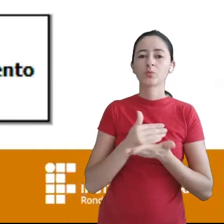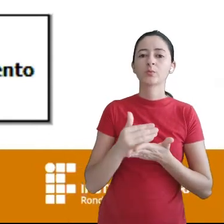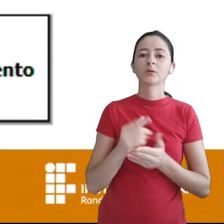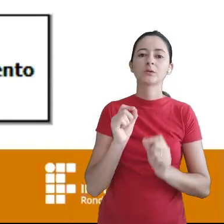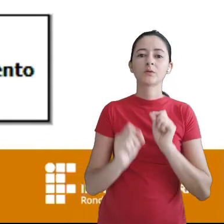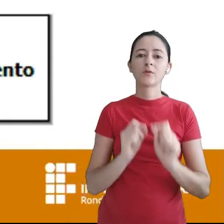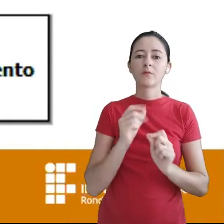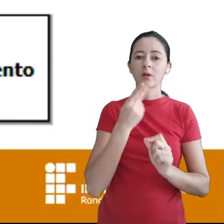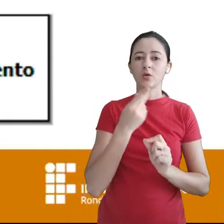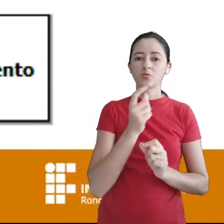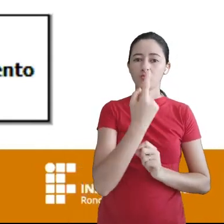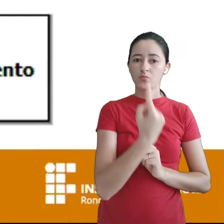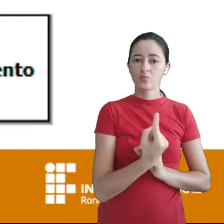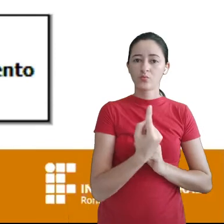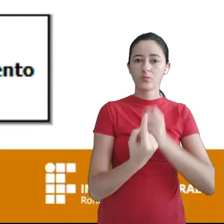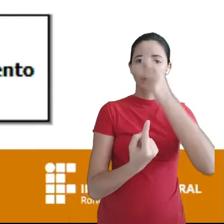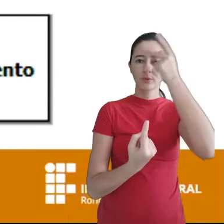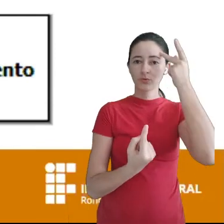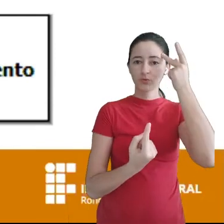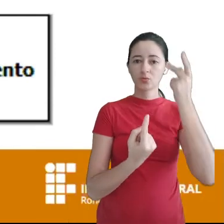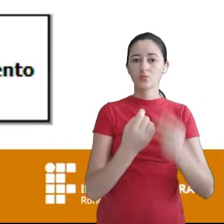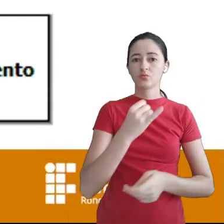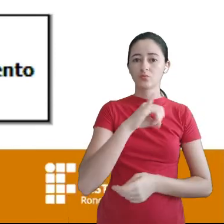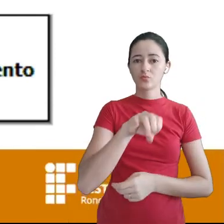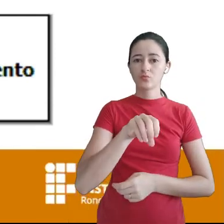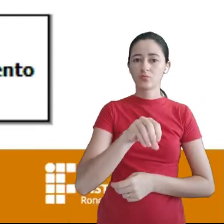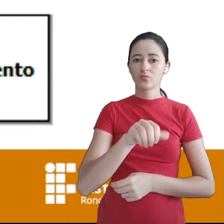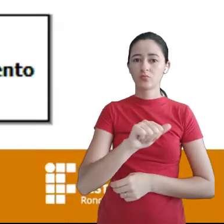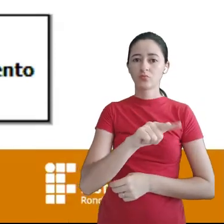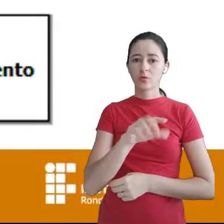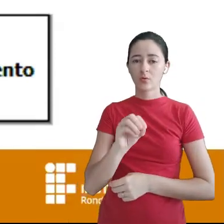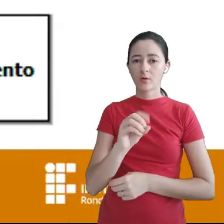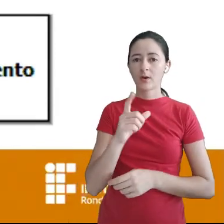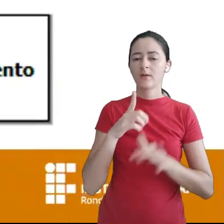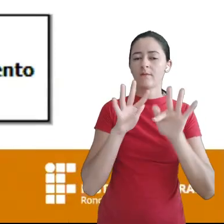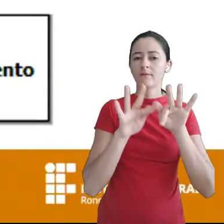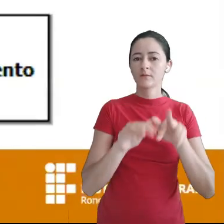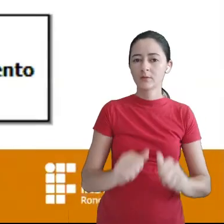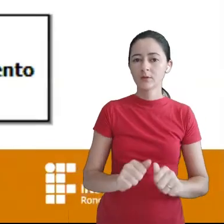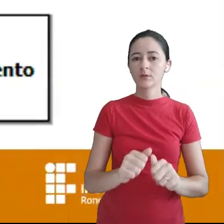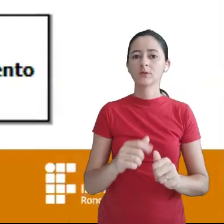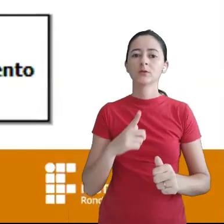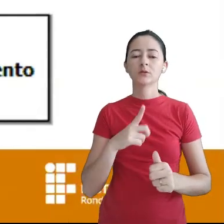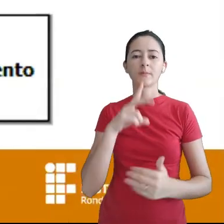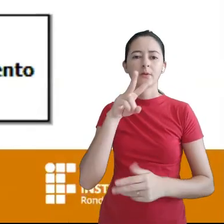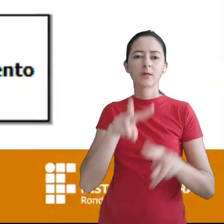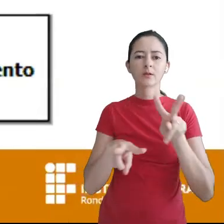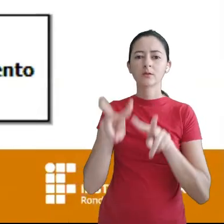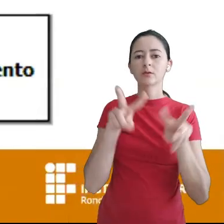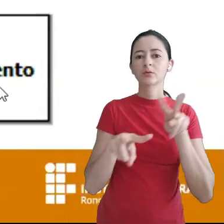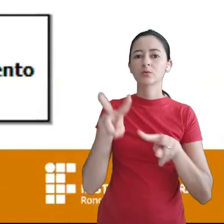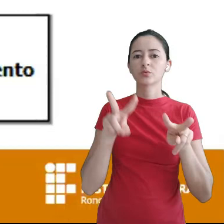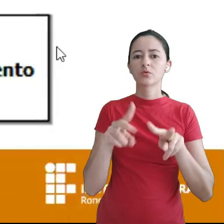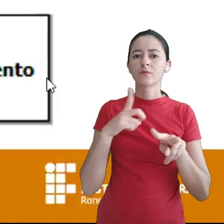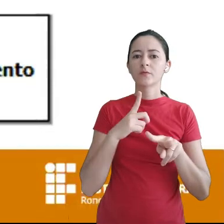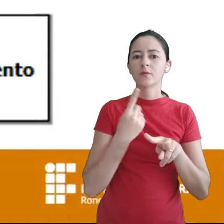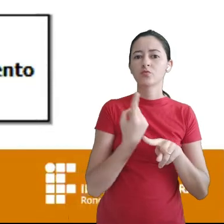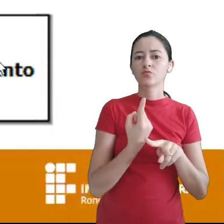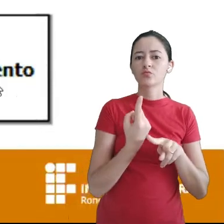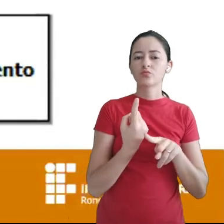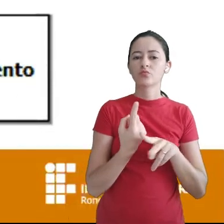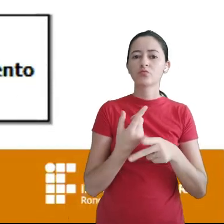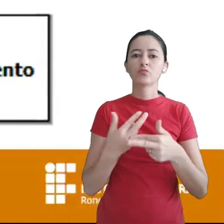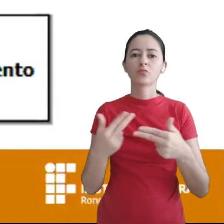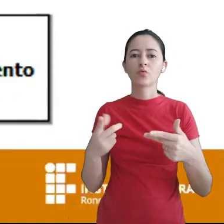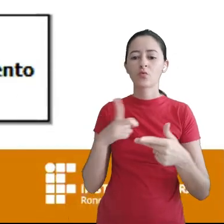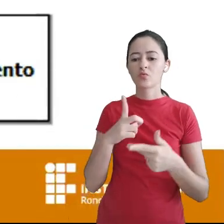departamento, então, no início da leitura, eu estou falando de um funcionário. O João da Silva. Quando eu finalizo a leitura, na tabela que eu